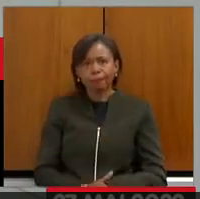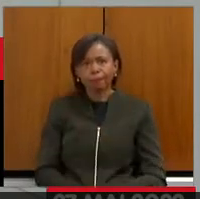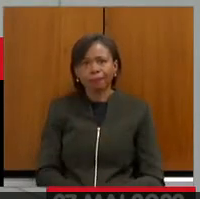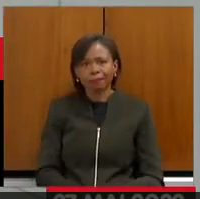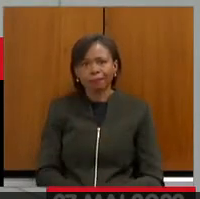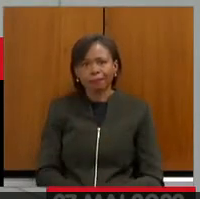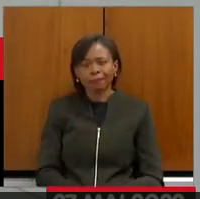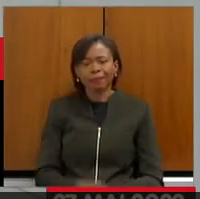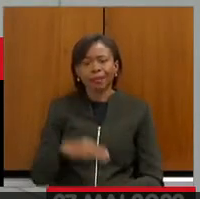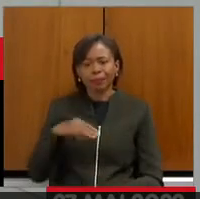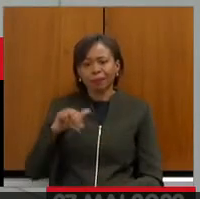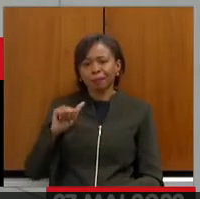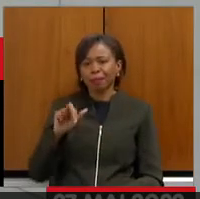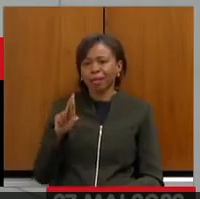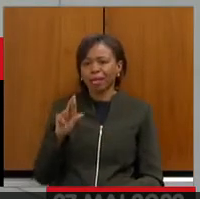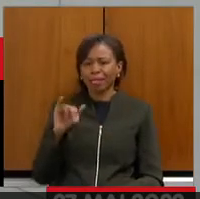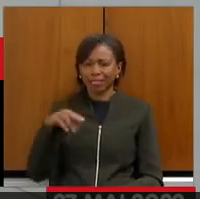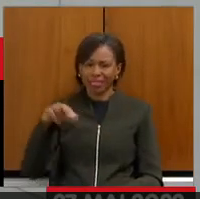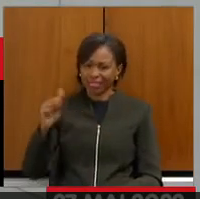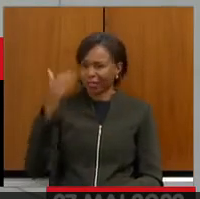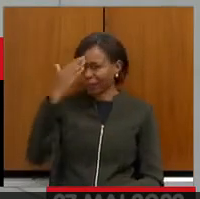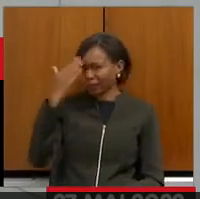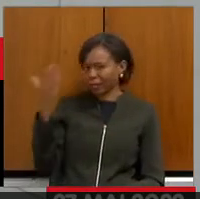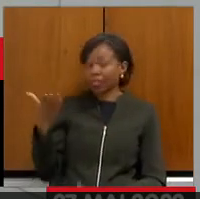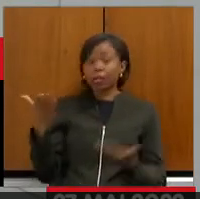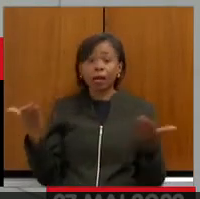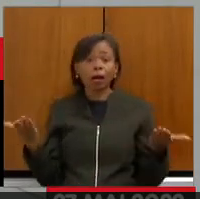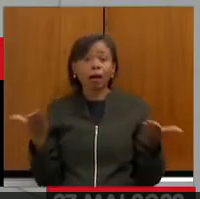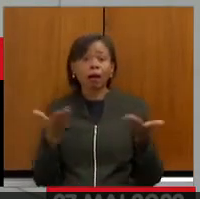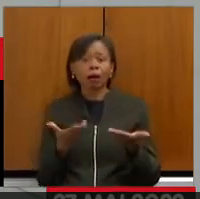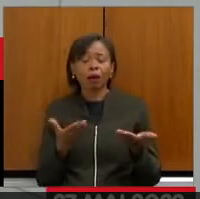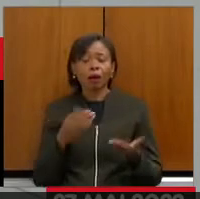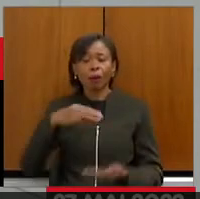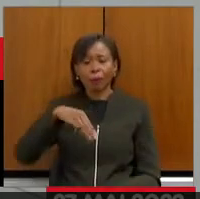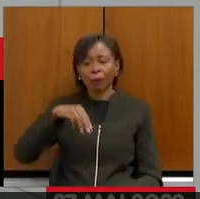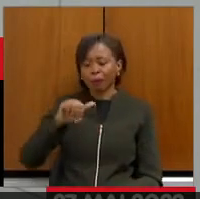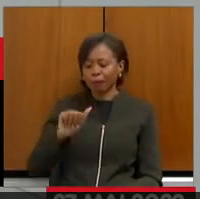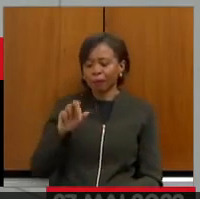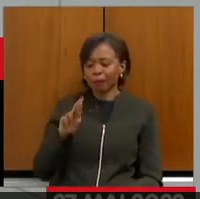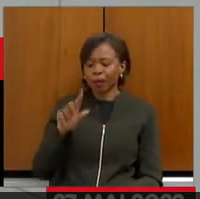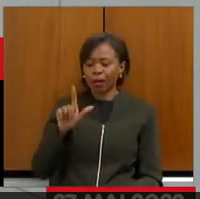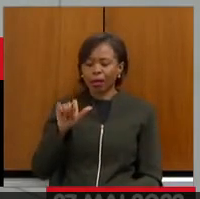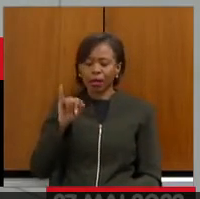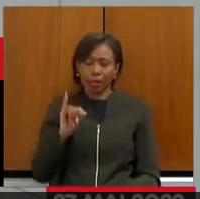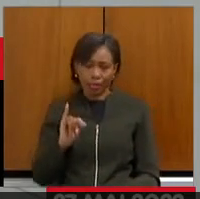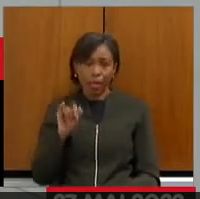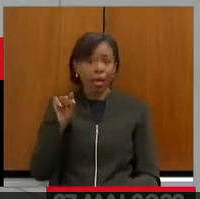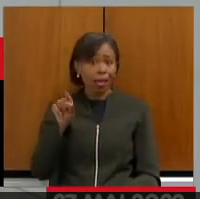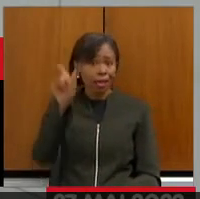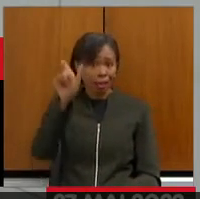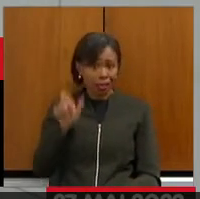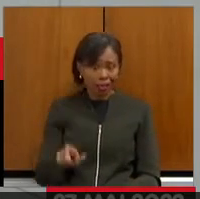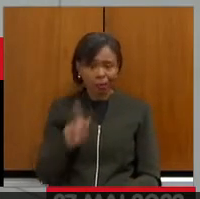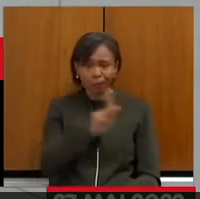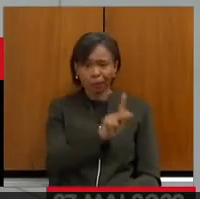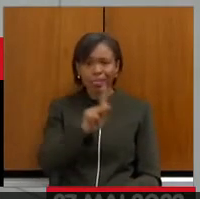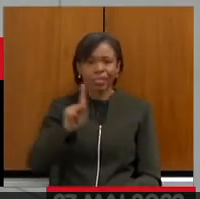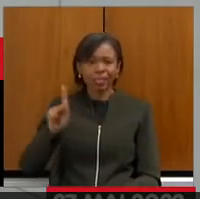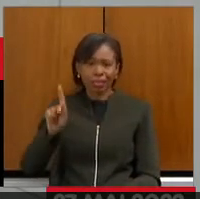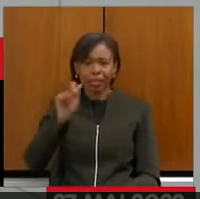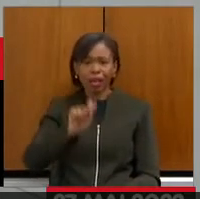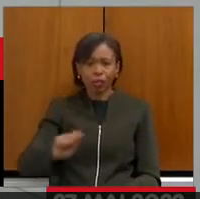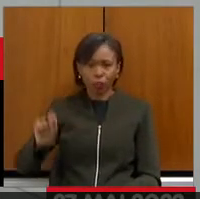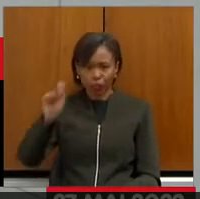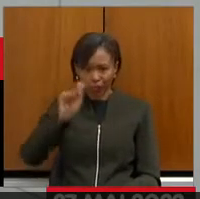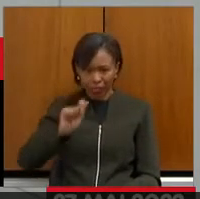Olá tudo bem maryna Obrigada vamos ouvir agora a senhora Marly Beraldo ela quer Presidenta